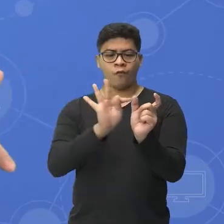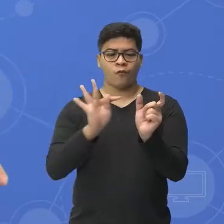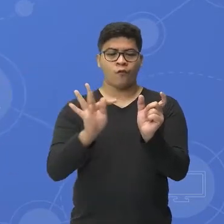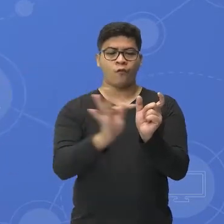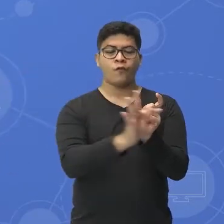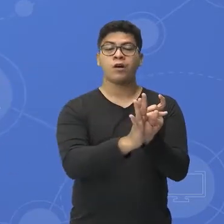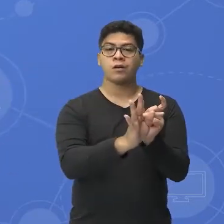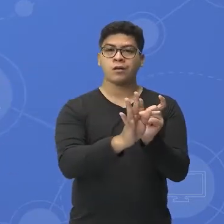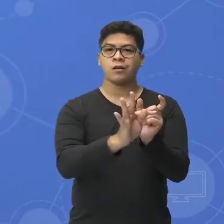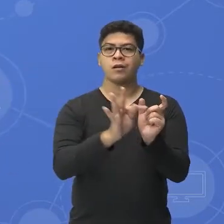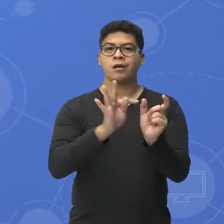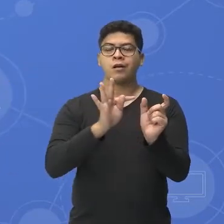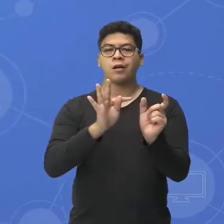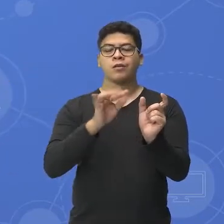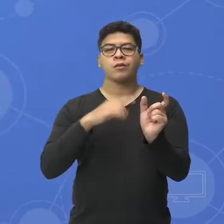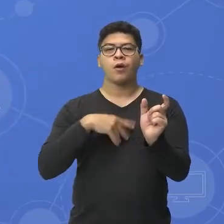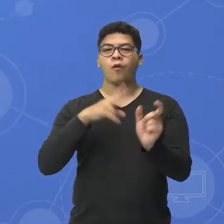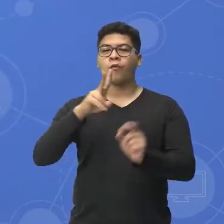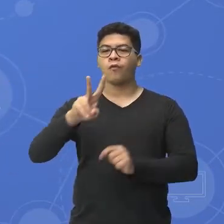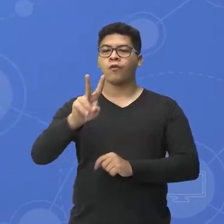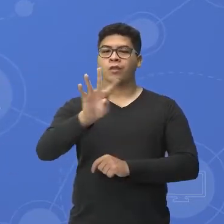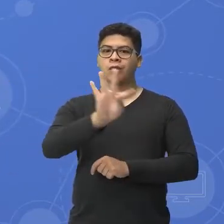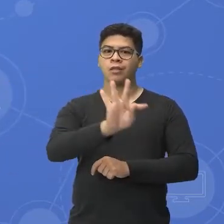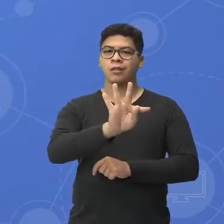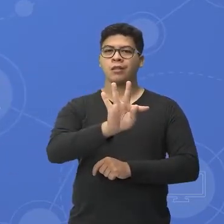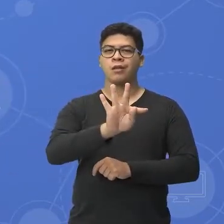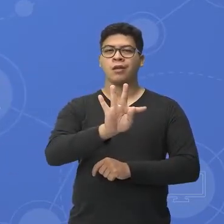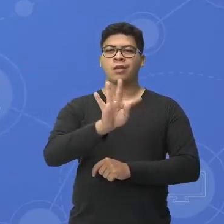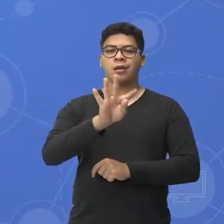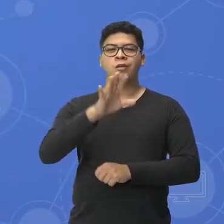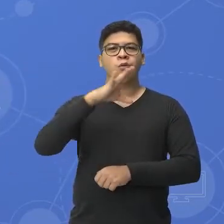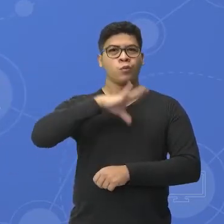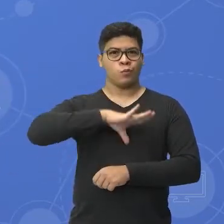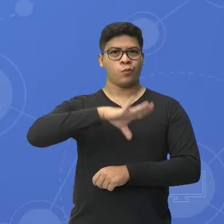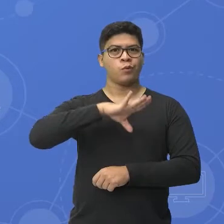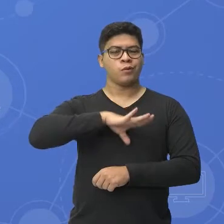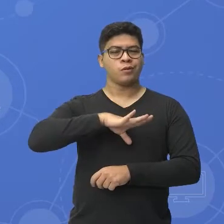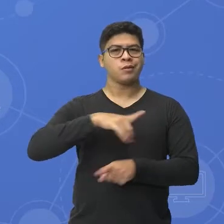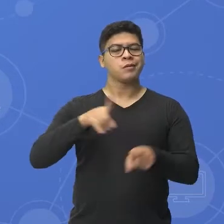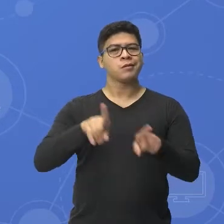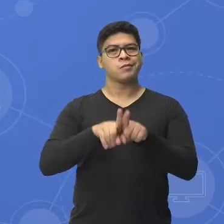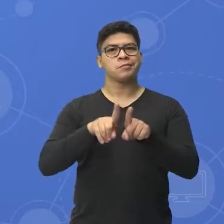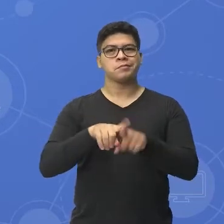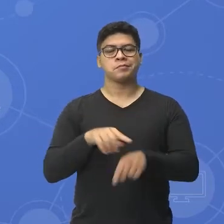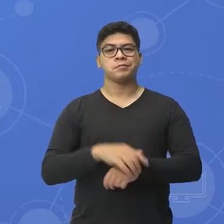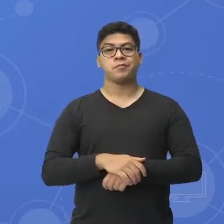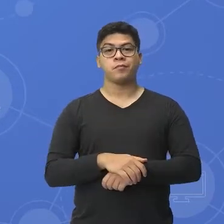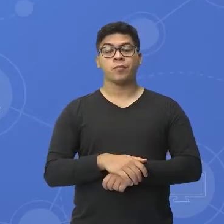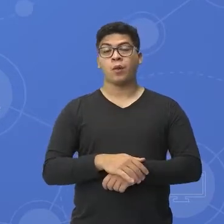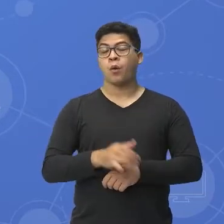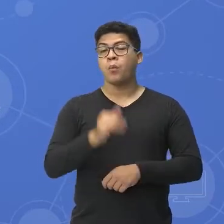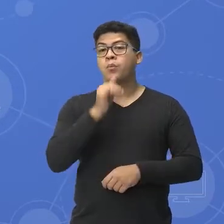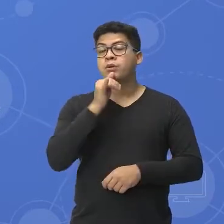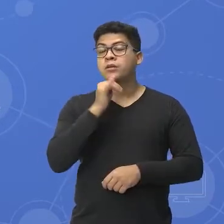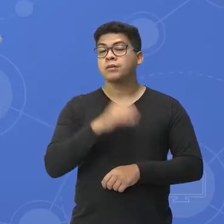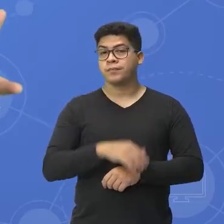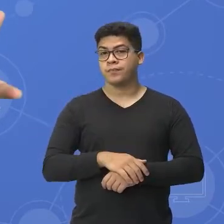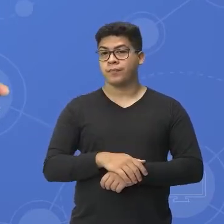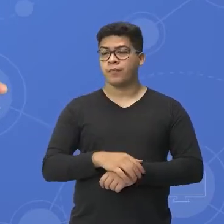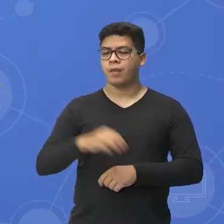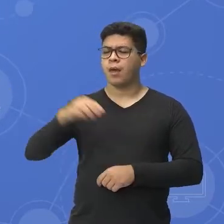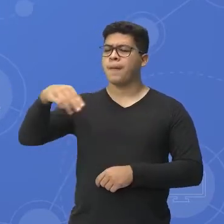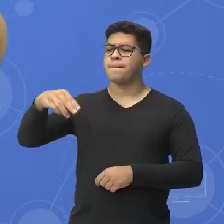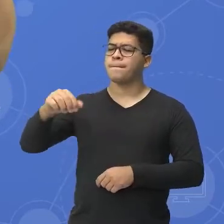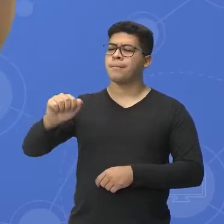diretos, verbos transitivos indiretos, porque eles necessitam de um complemento. Por exemplo, se eu falo assim, Maria enviou, mas Maria enviou o